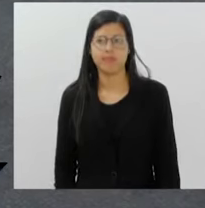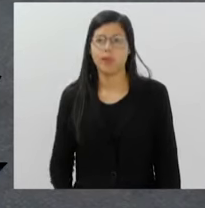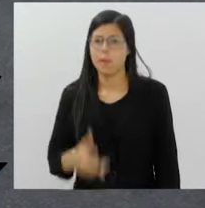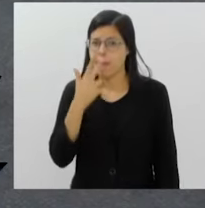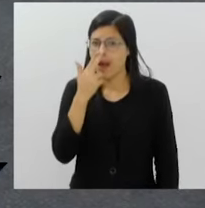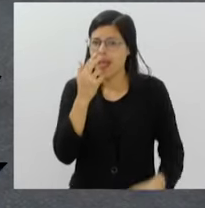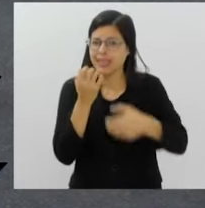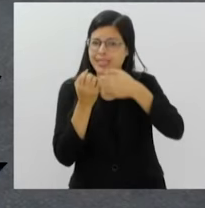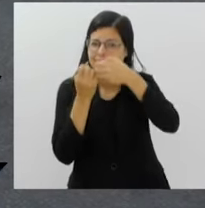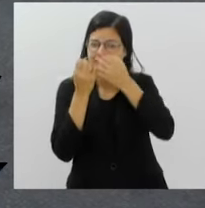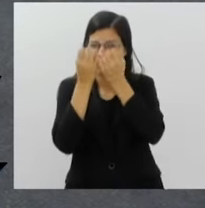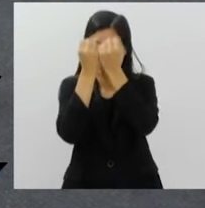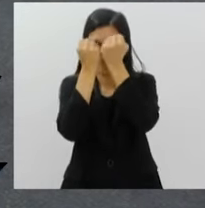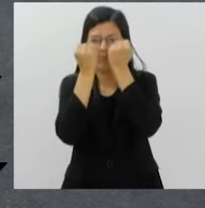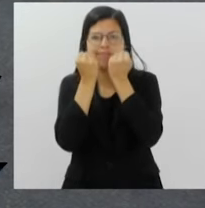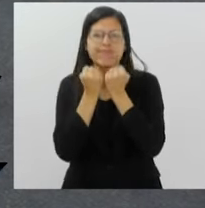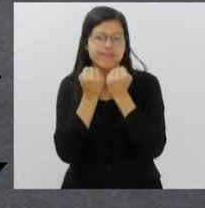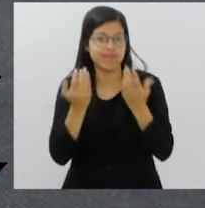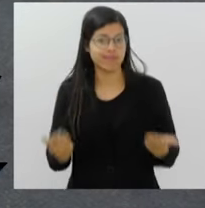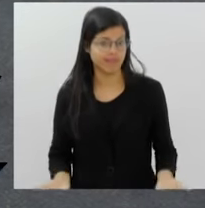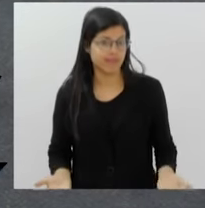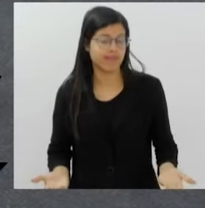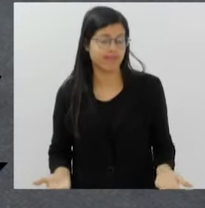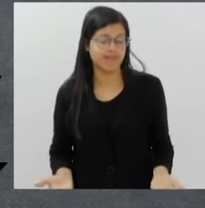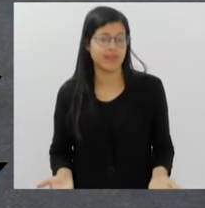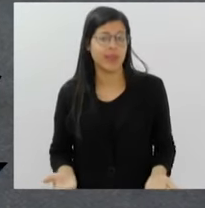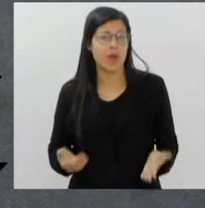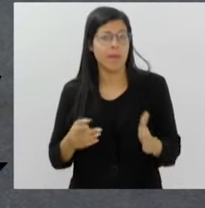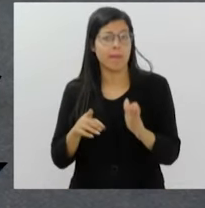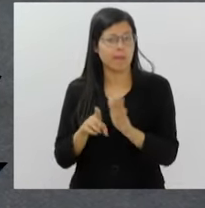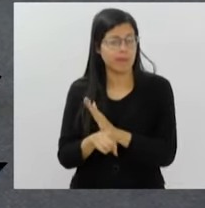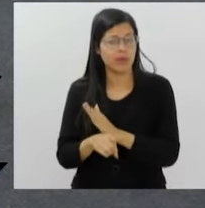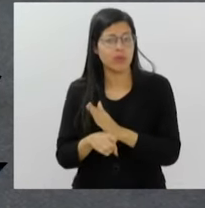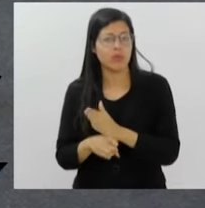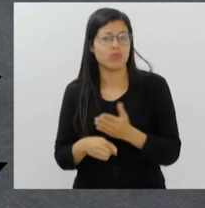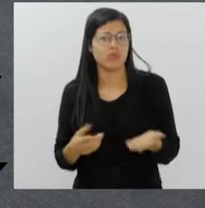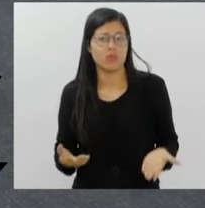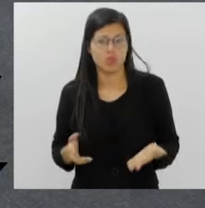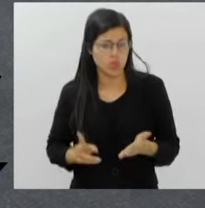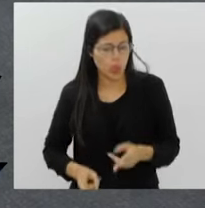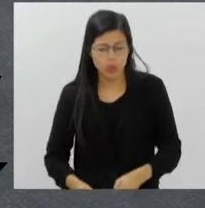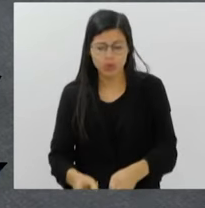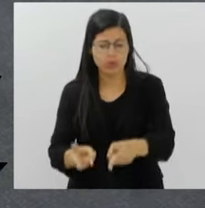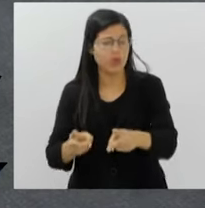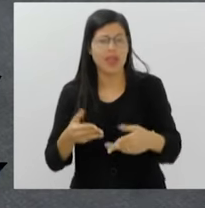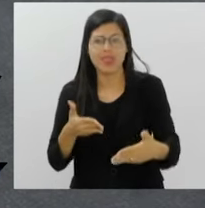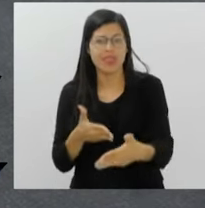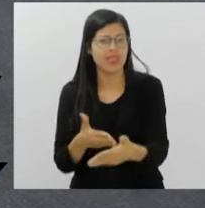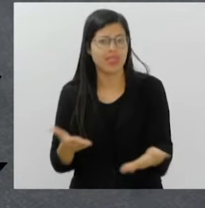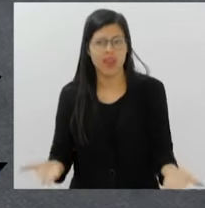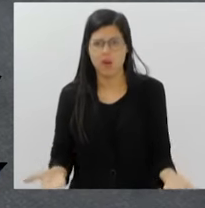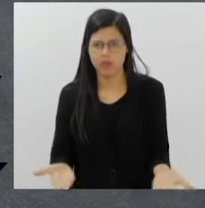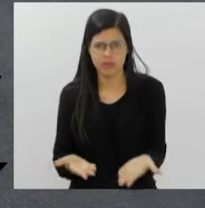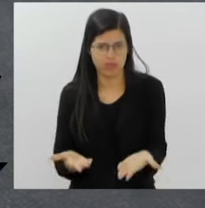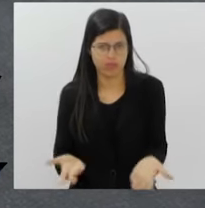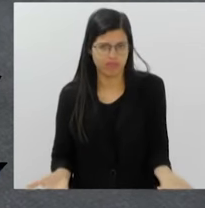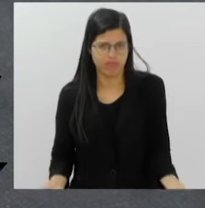terrorismo. E aí eu pergunto, aonde nós vamos chegar? Muito bem colocado pelo